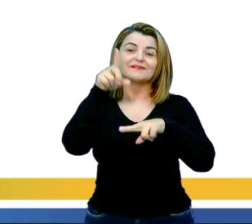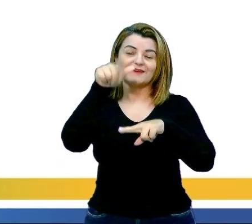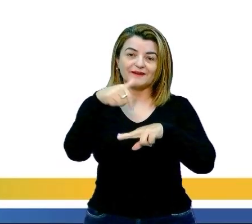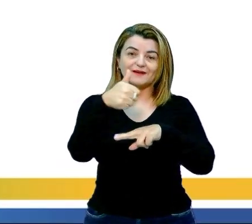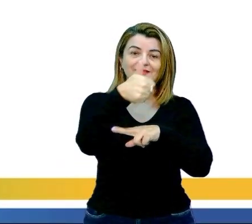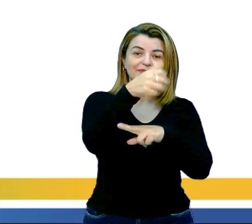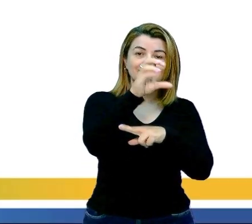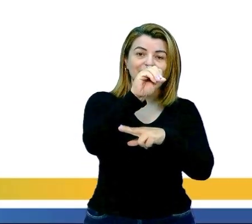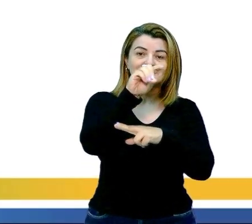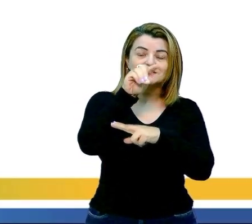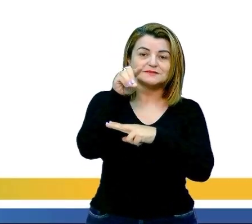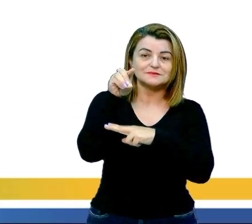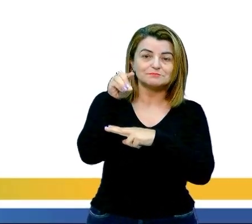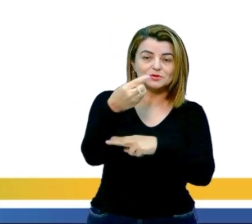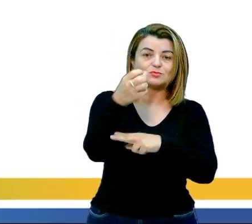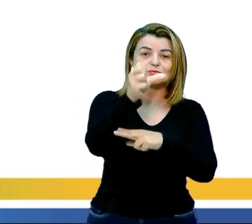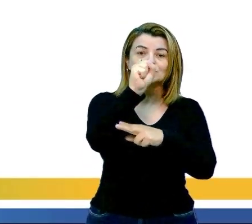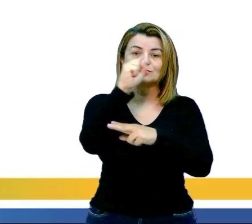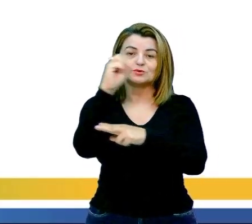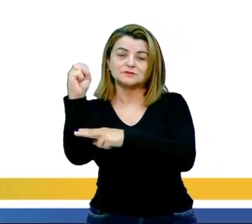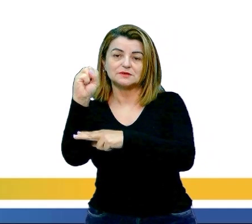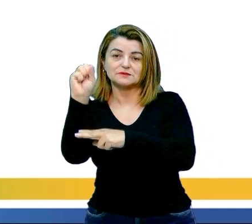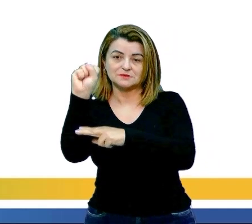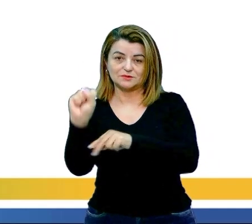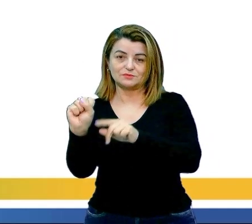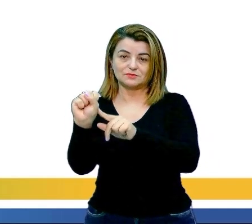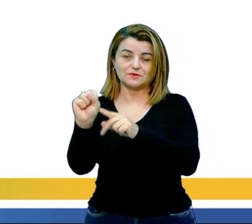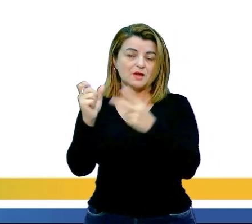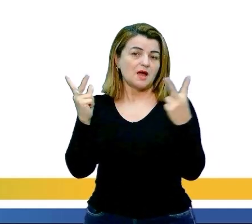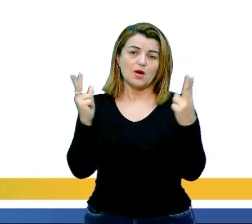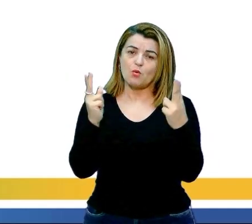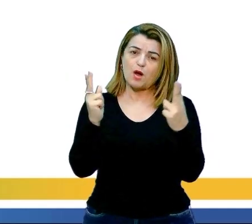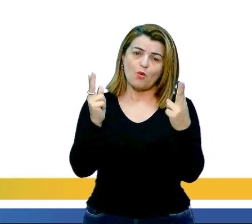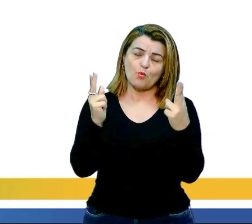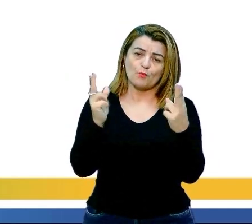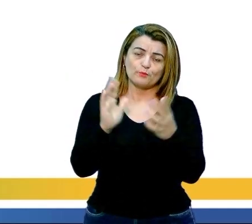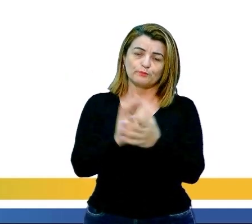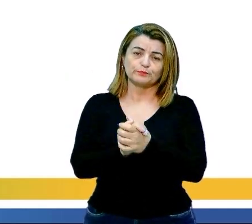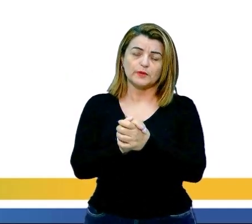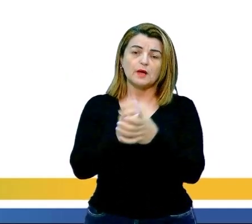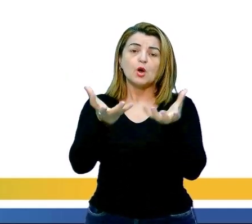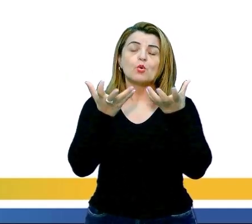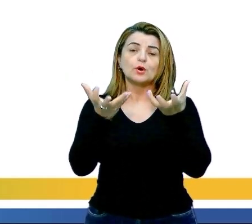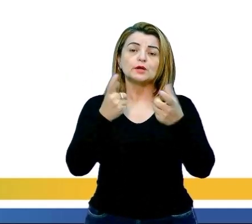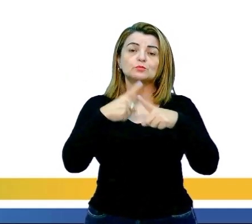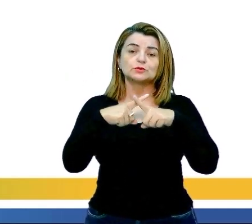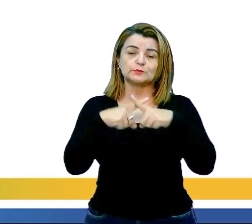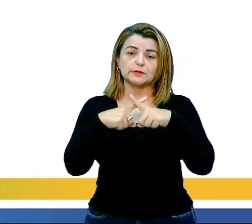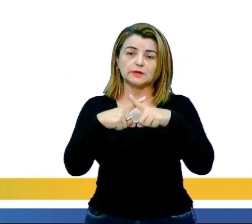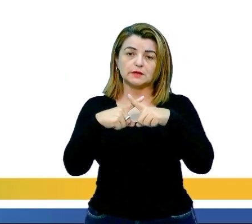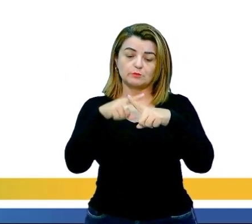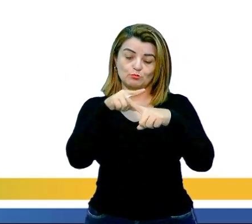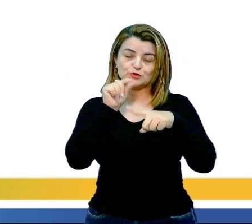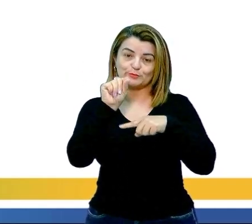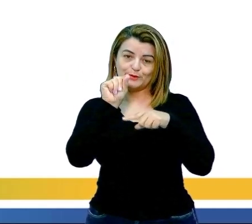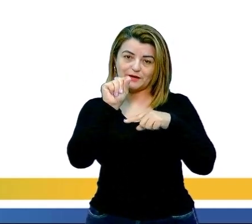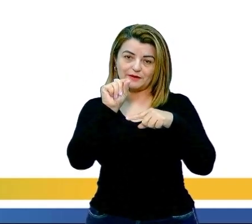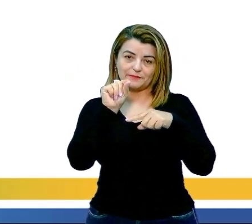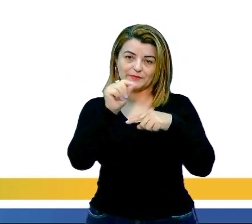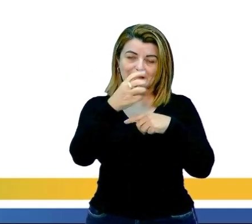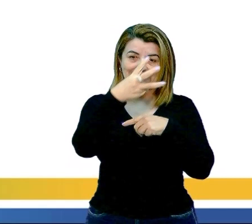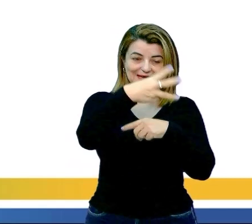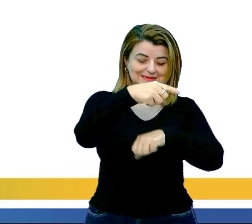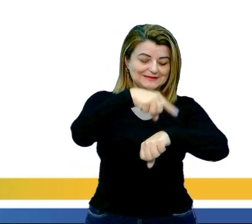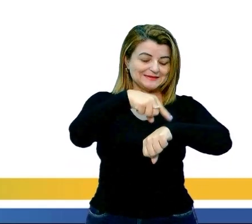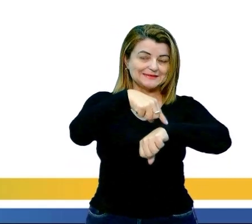10.800 segundos. Tudo bem? Da mesma forma, olha, eu quero multiplicar, converter 3 horas